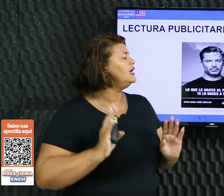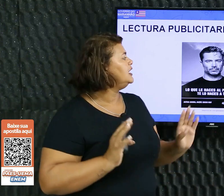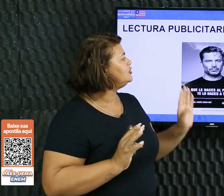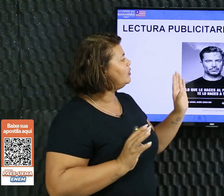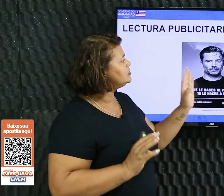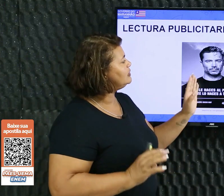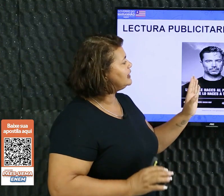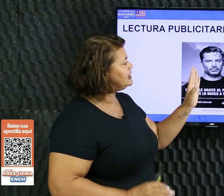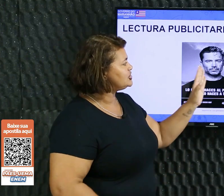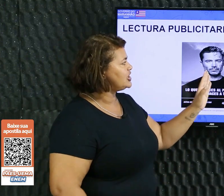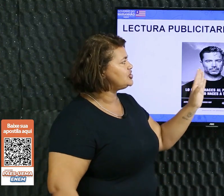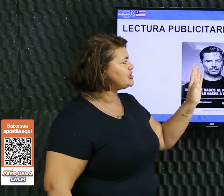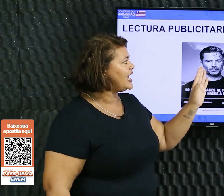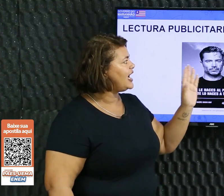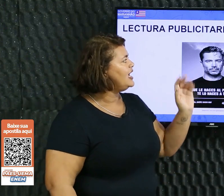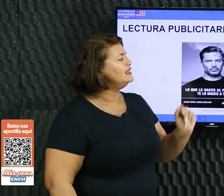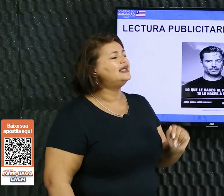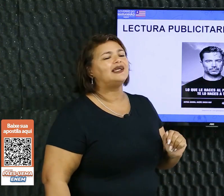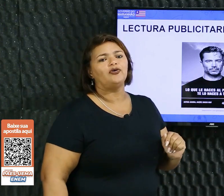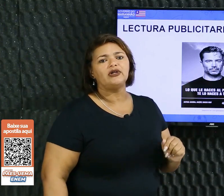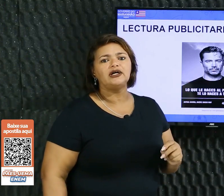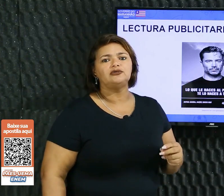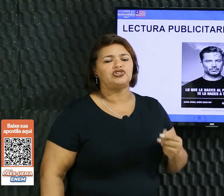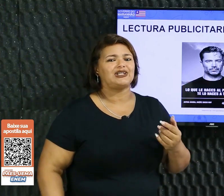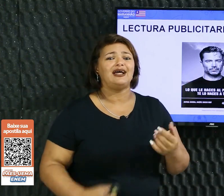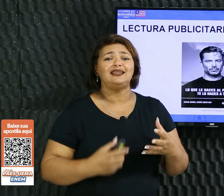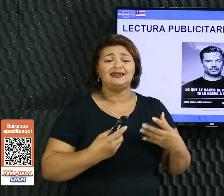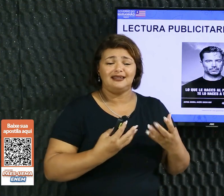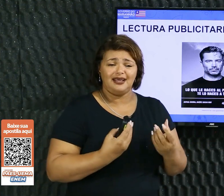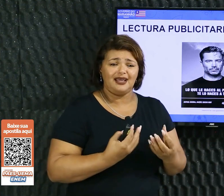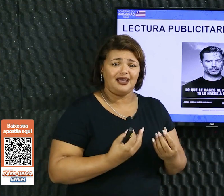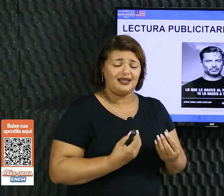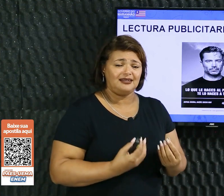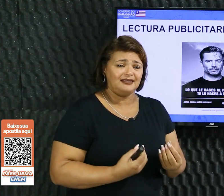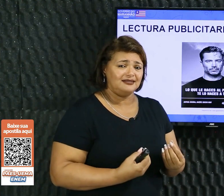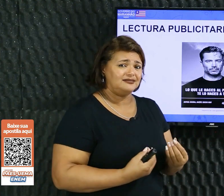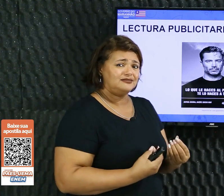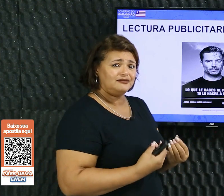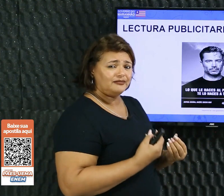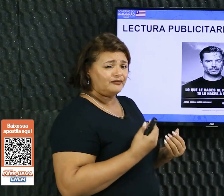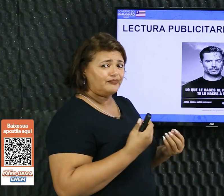bem e do outro lado ela já está deteriorando, está